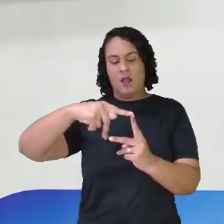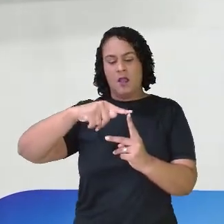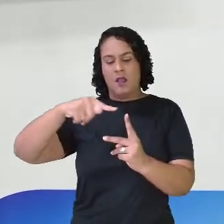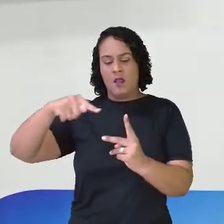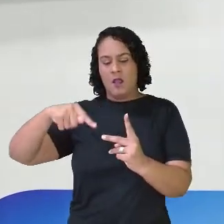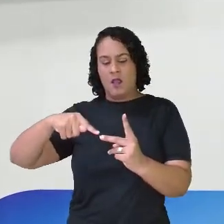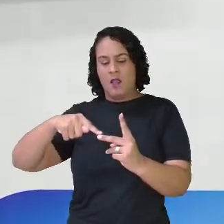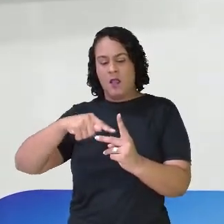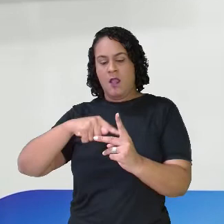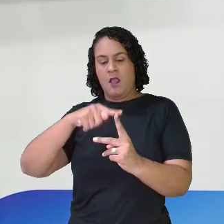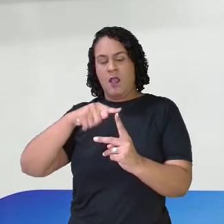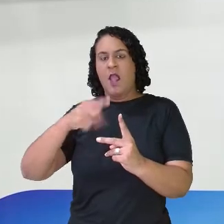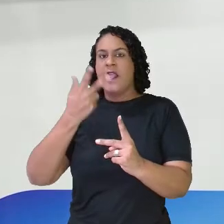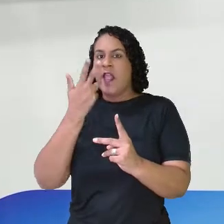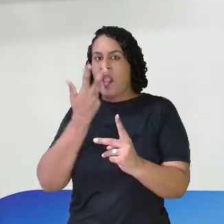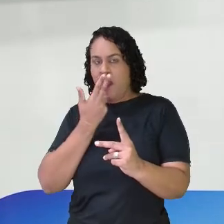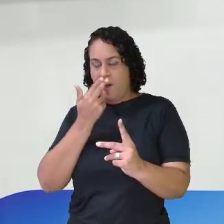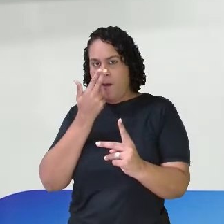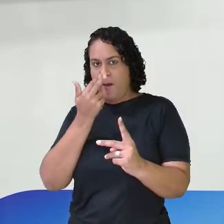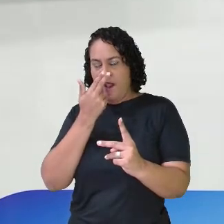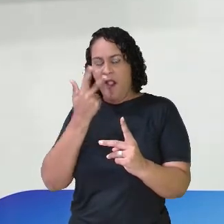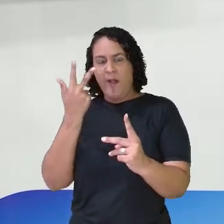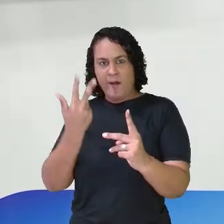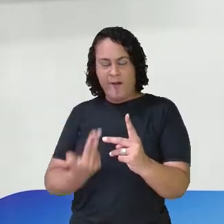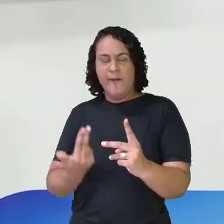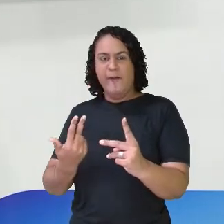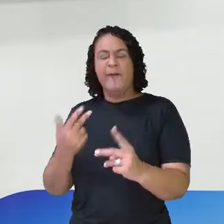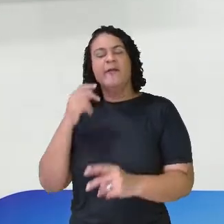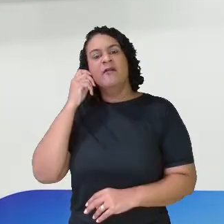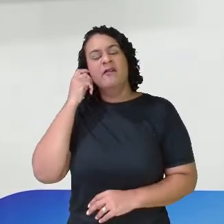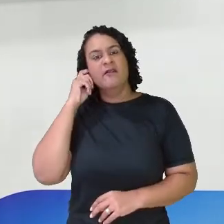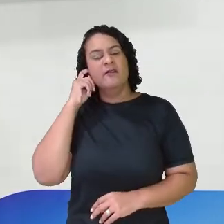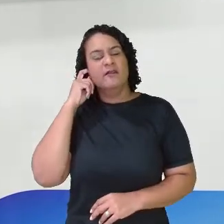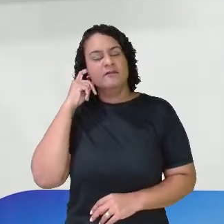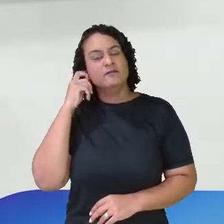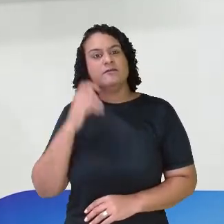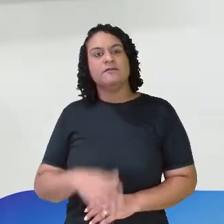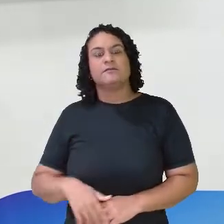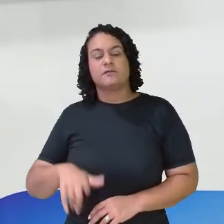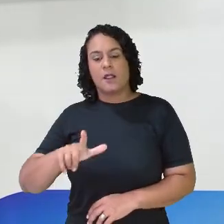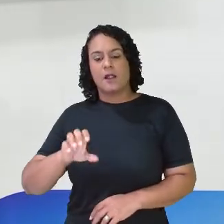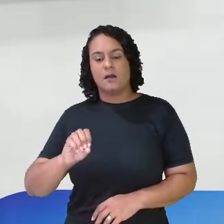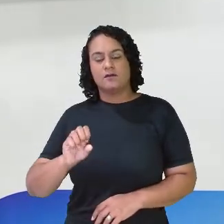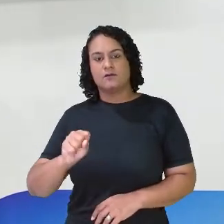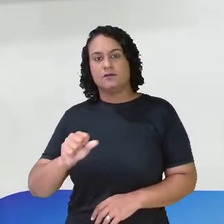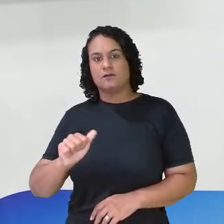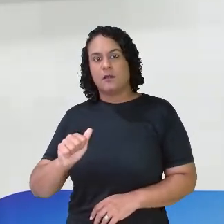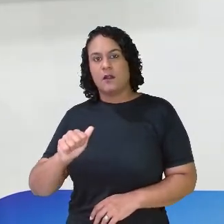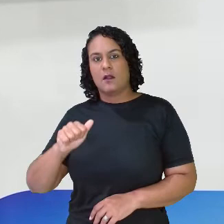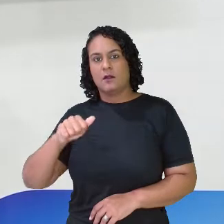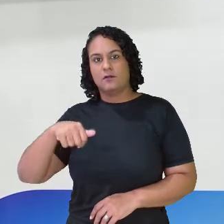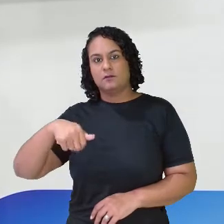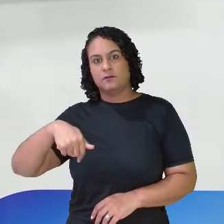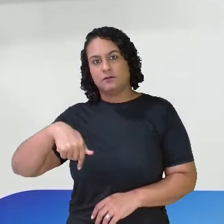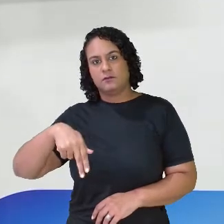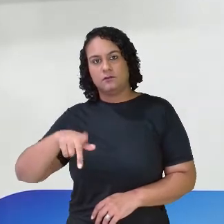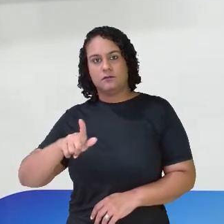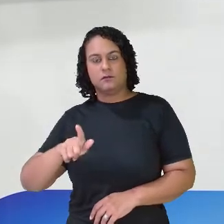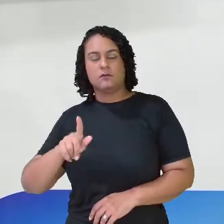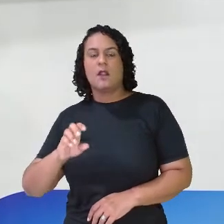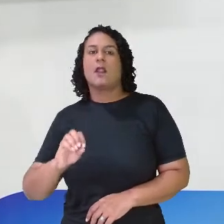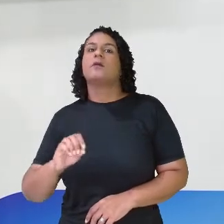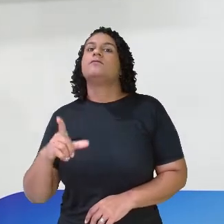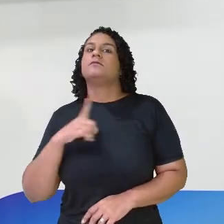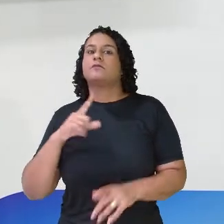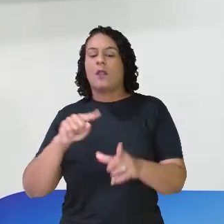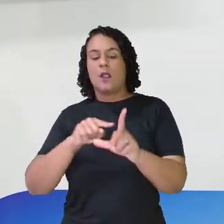lados iguais. Retângulo e losango não, tá? No caso do losango, tem uma questão de ângulo, tá?